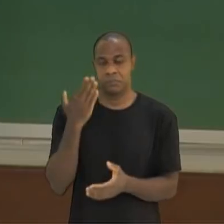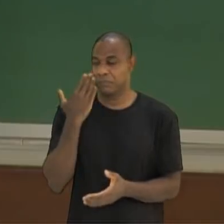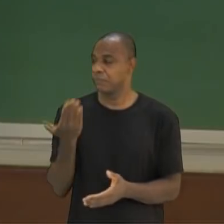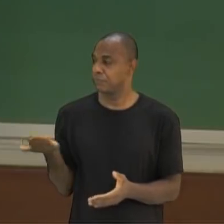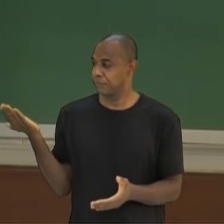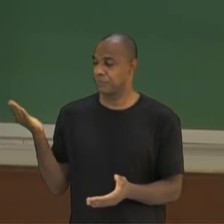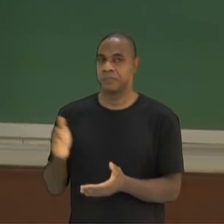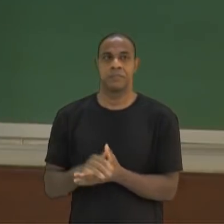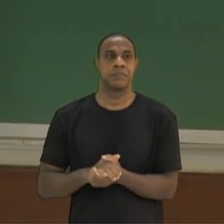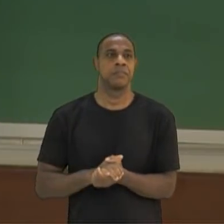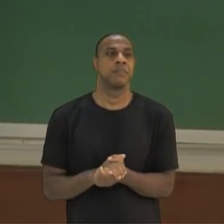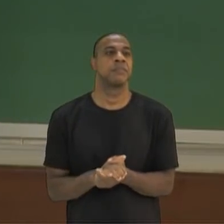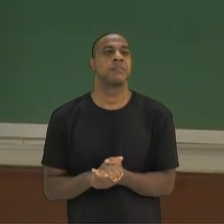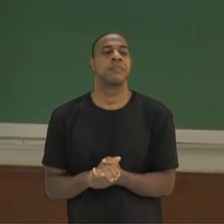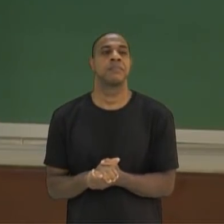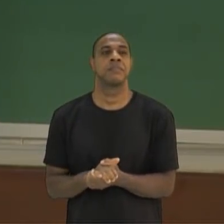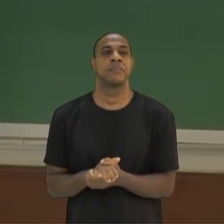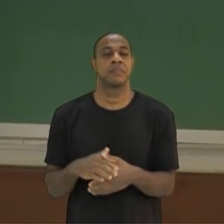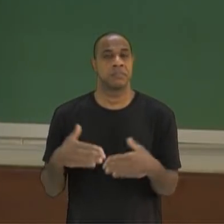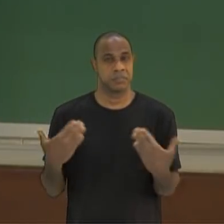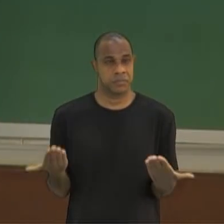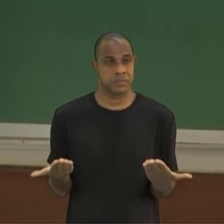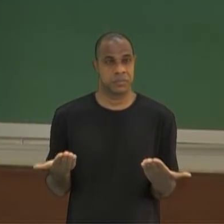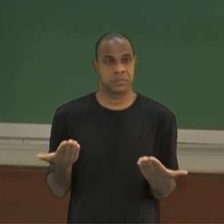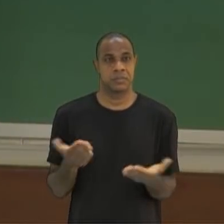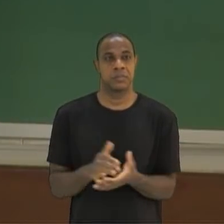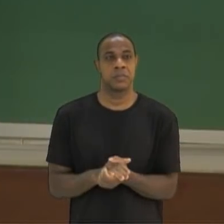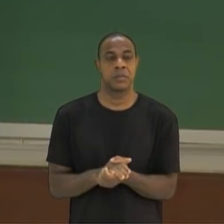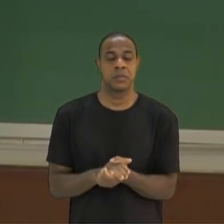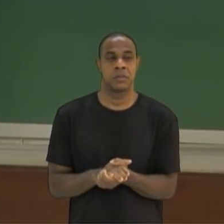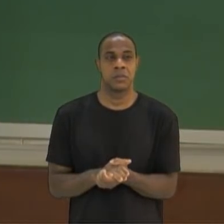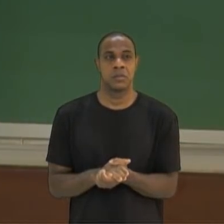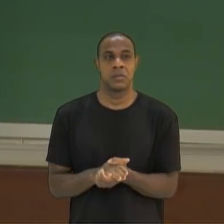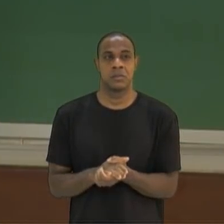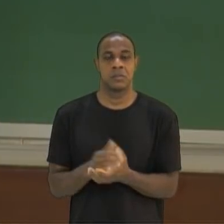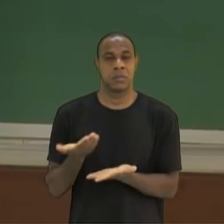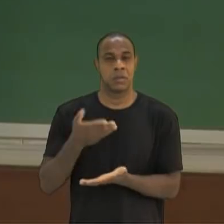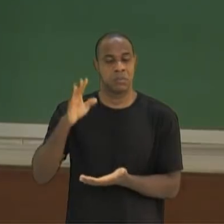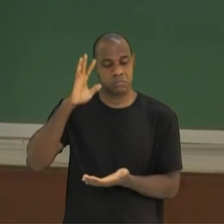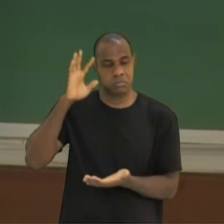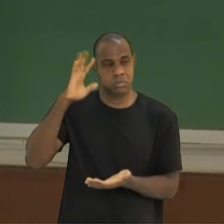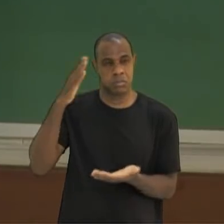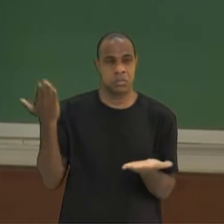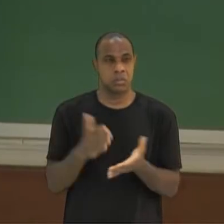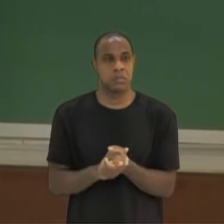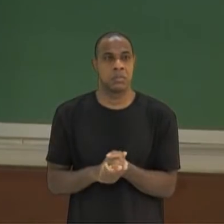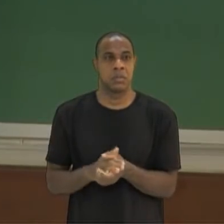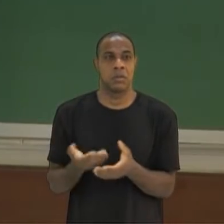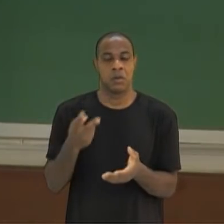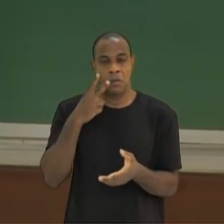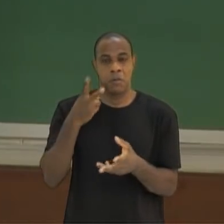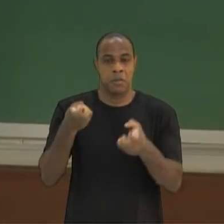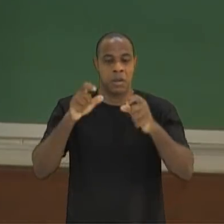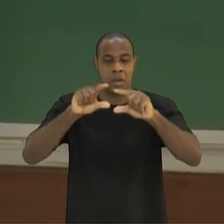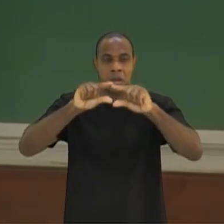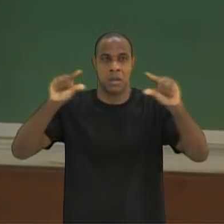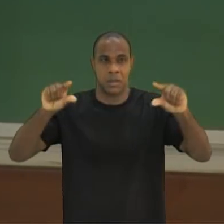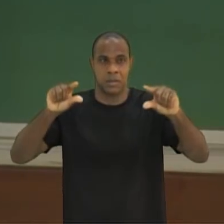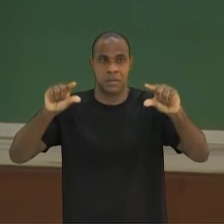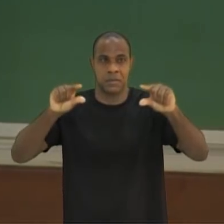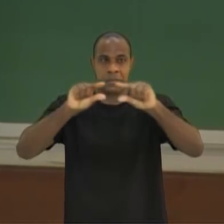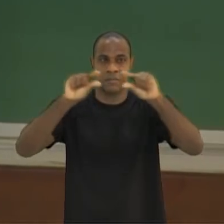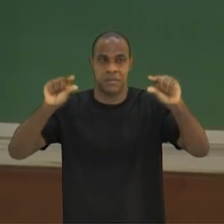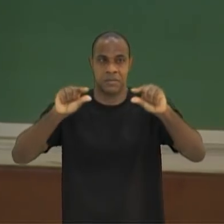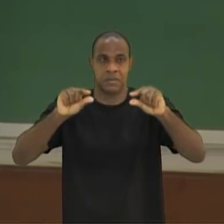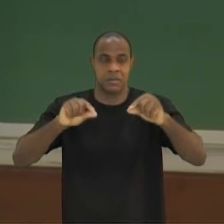aquecimento, né, a nossa primeira atividade dessa aula. Convido vocês aqui a refletir comigo. Olha, observem a frase e assinalem